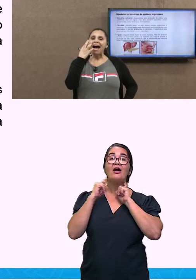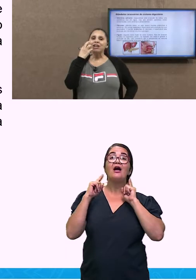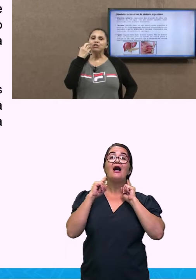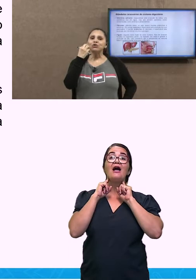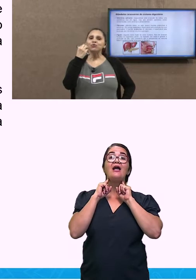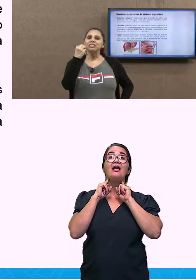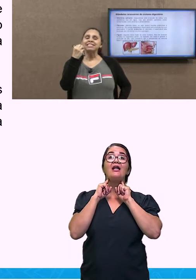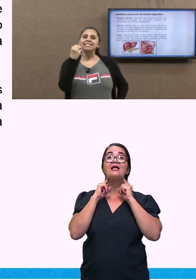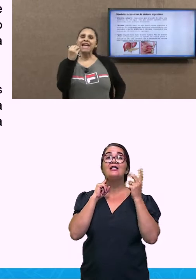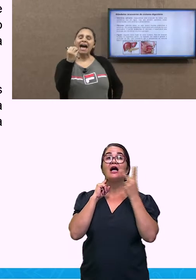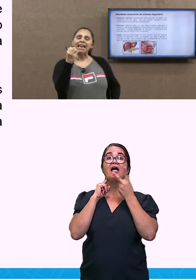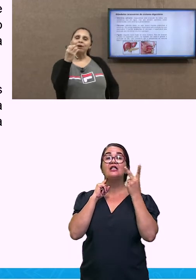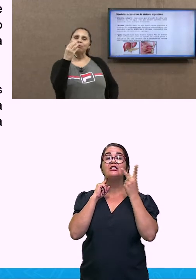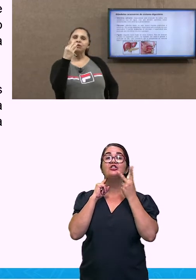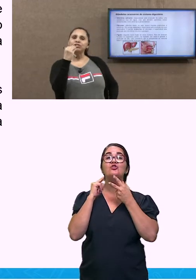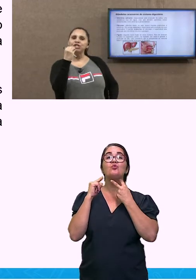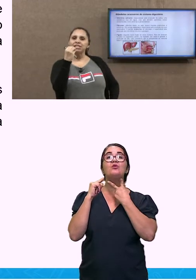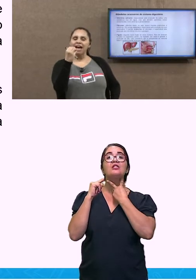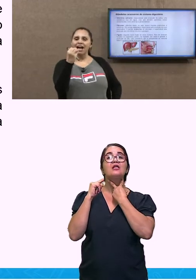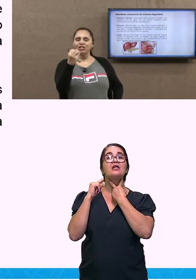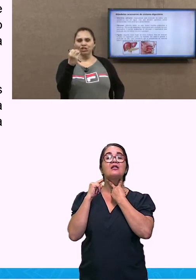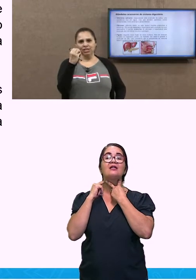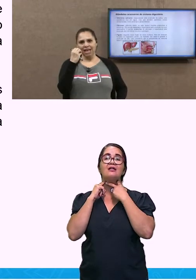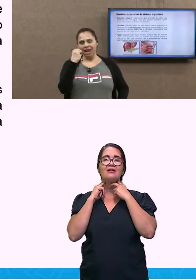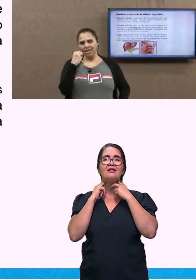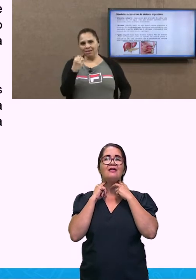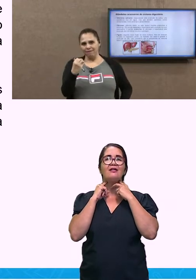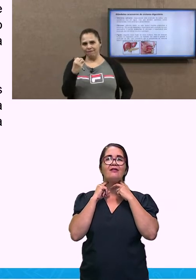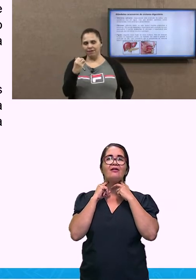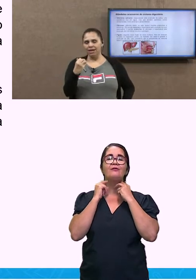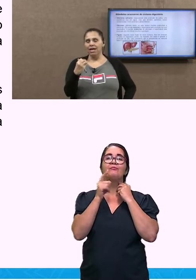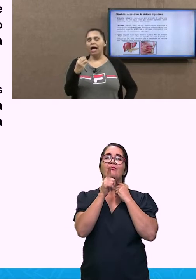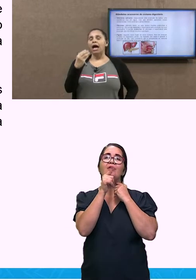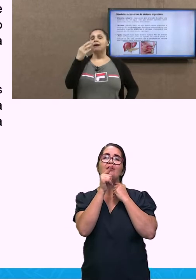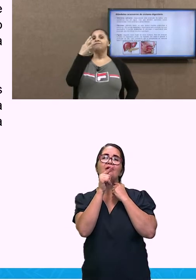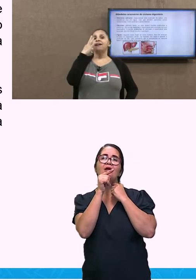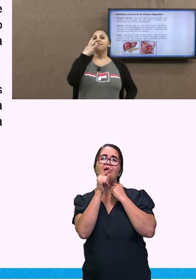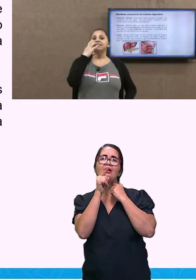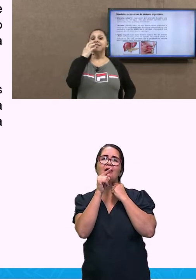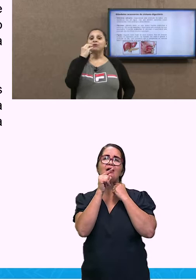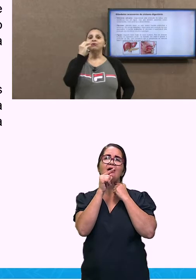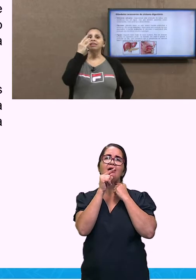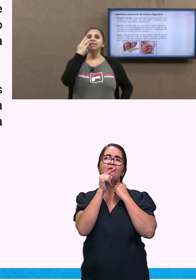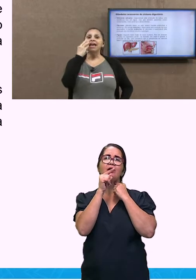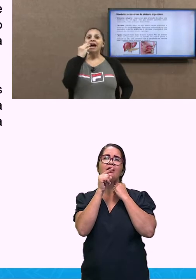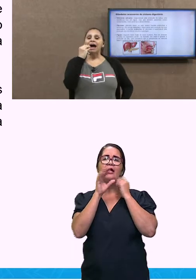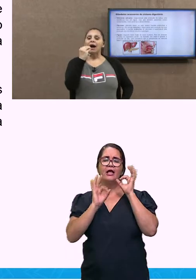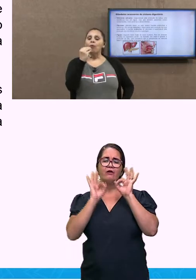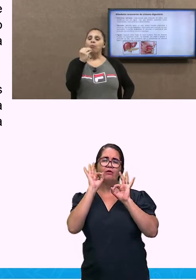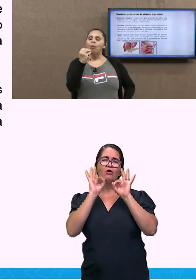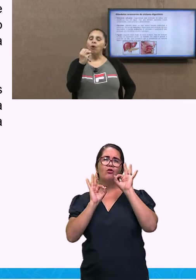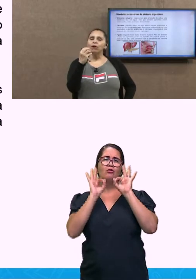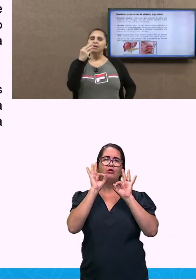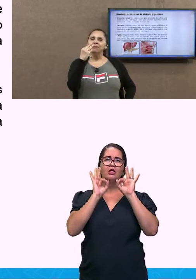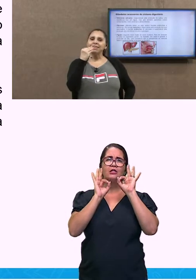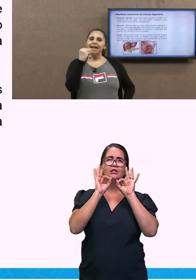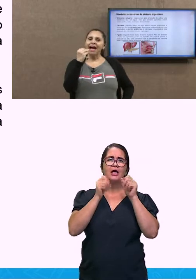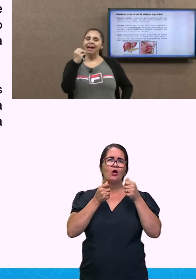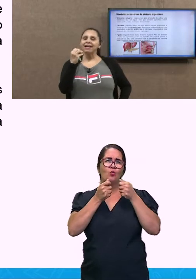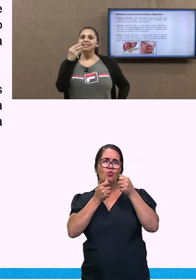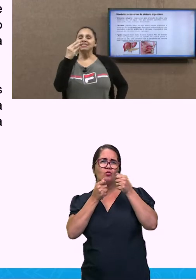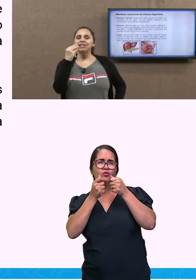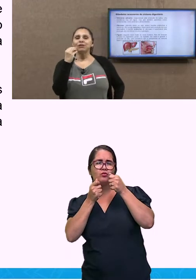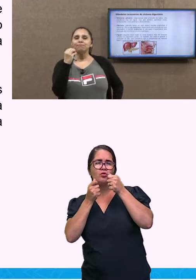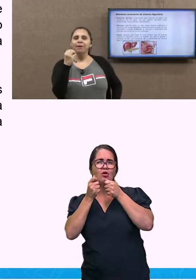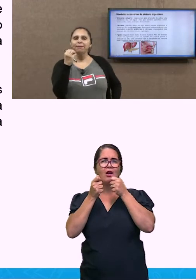vai ajustar a quantidade de saliva, vai fazer com que o bolo